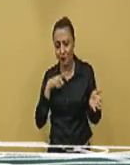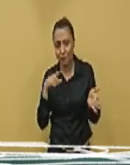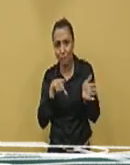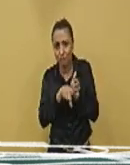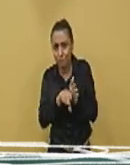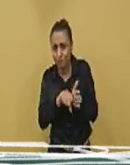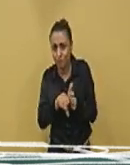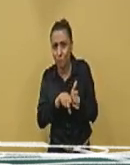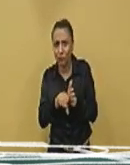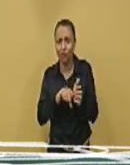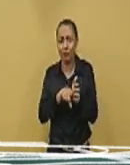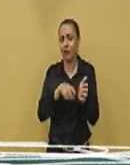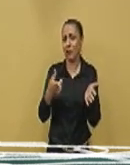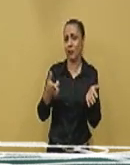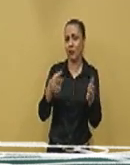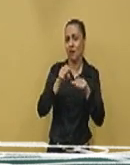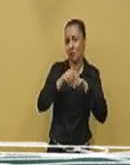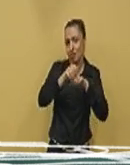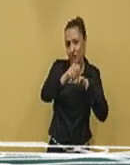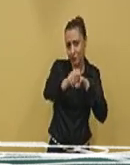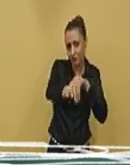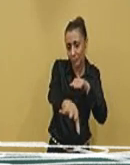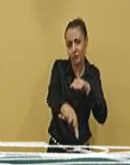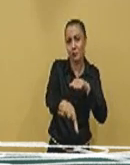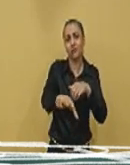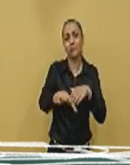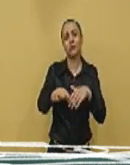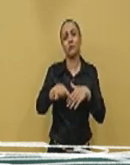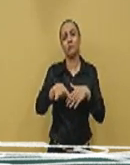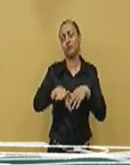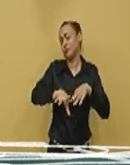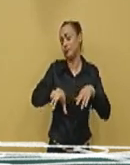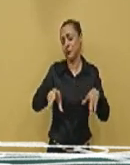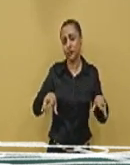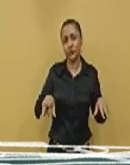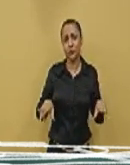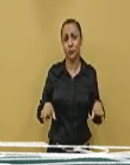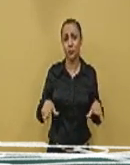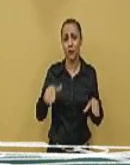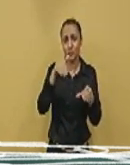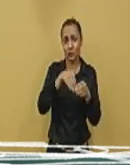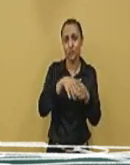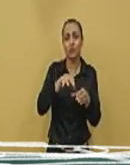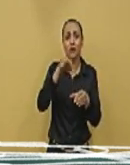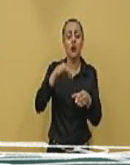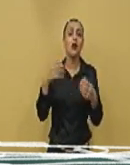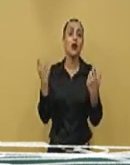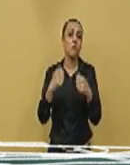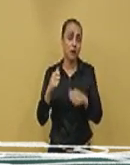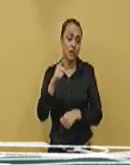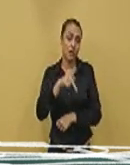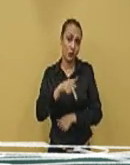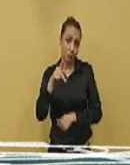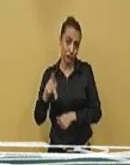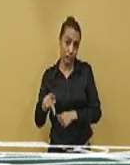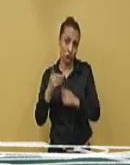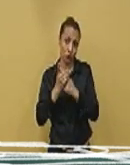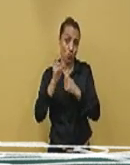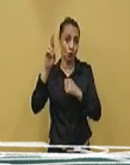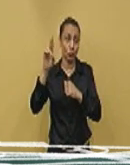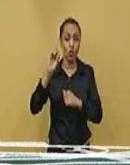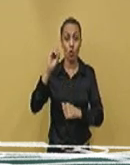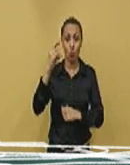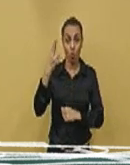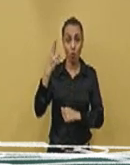de ponta, ter extensão, enfim, para se candidatar, precisa ser professor doutor ou titular,